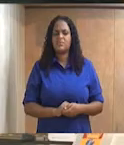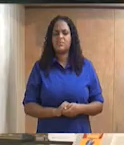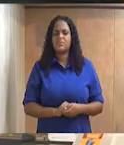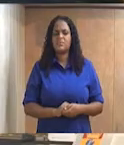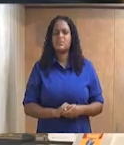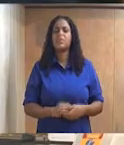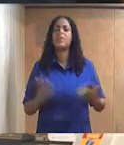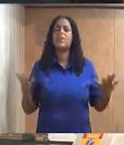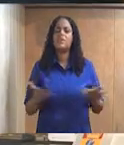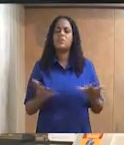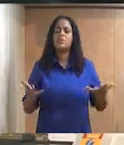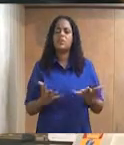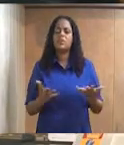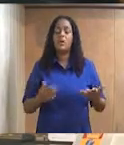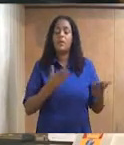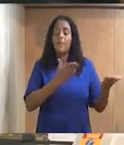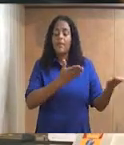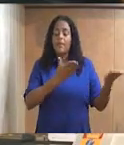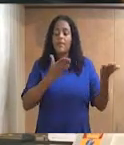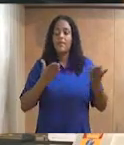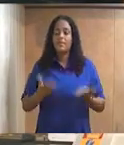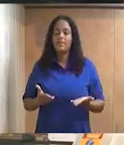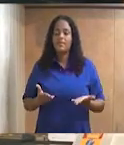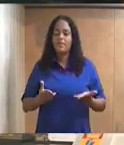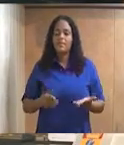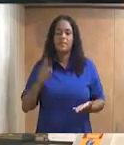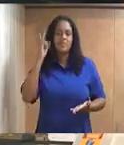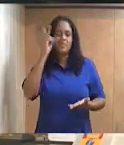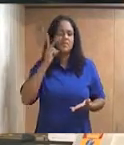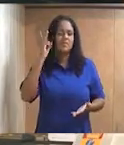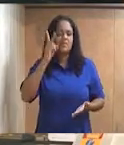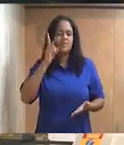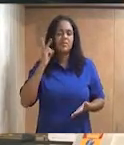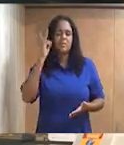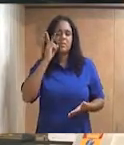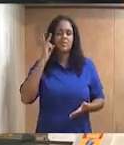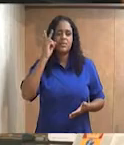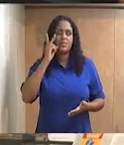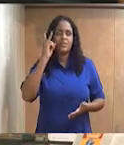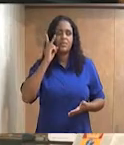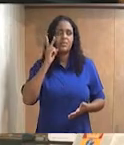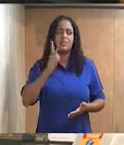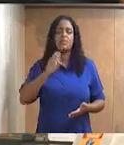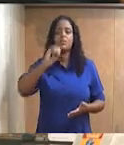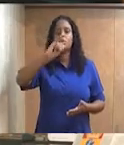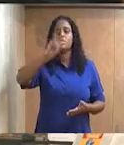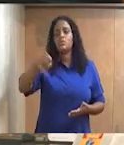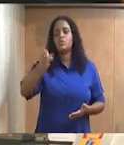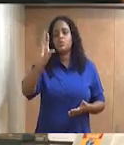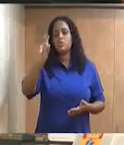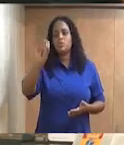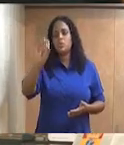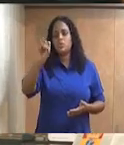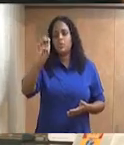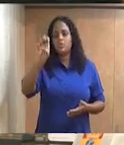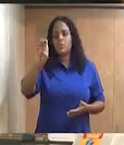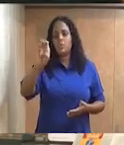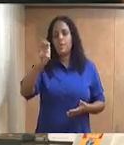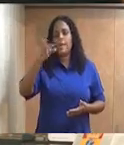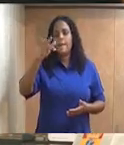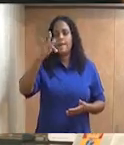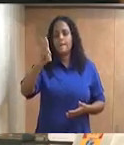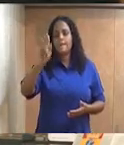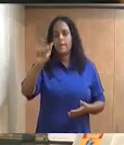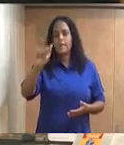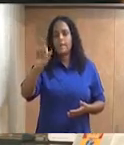Nesse momento, convido o vereador, líder de governo, Josemar Padilha, que possa fazer